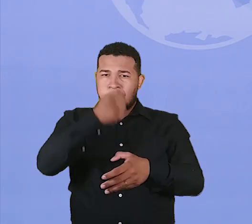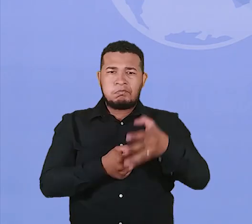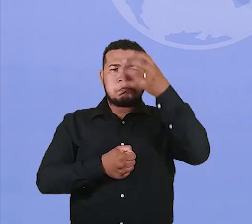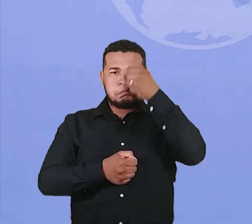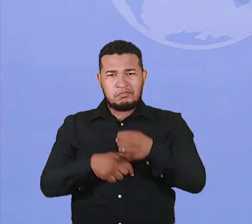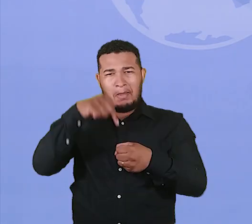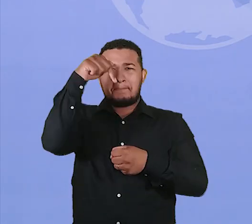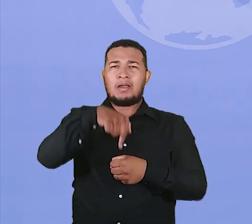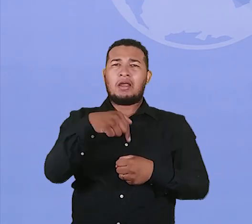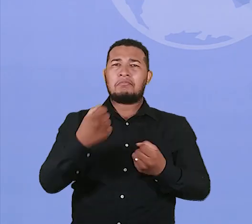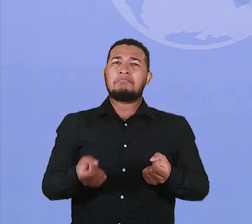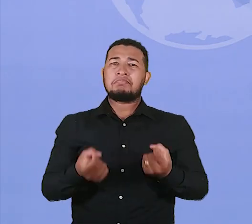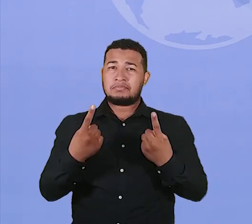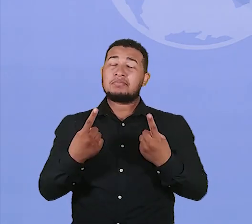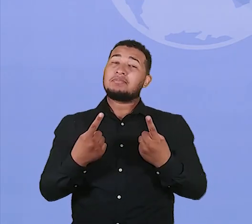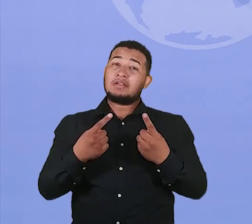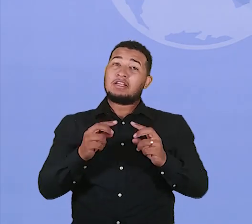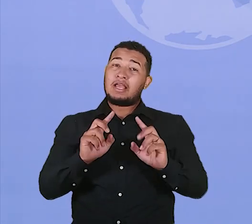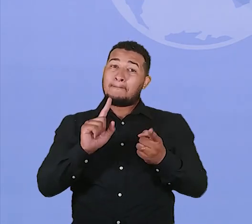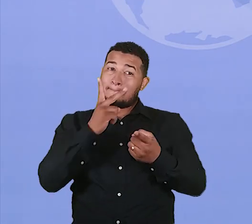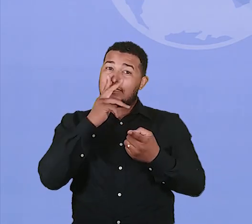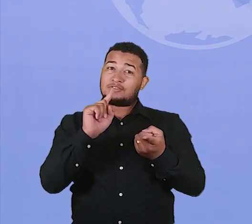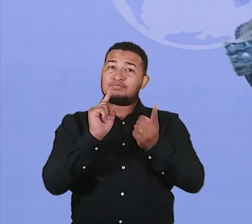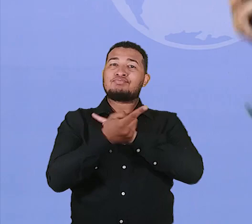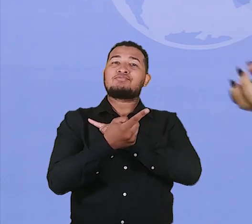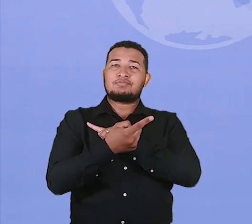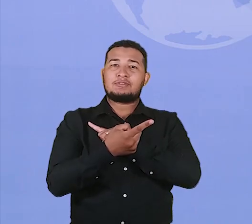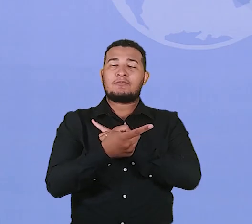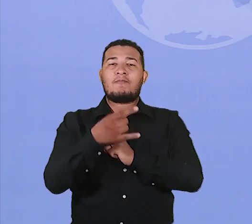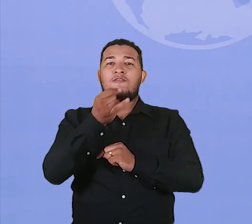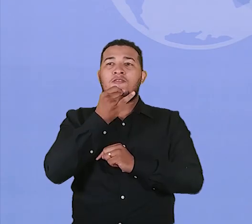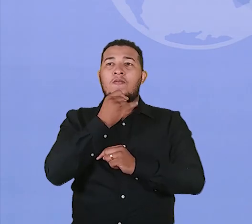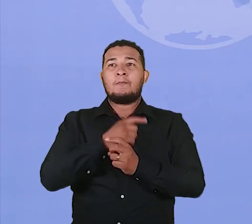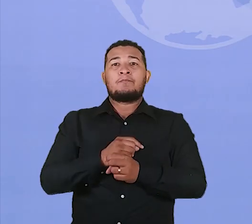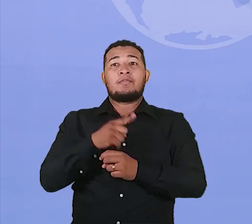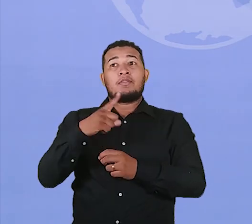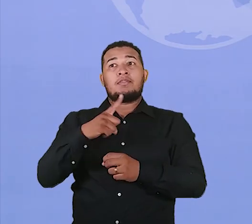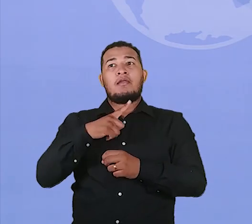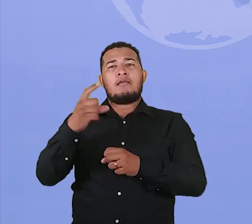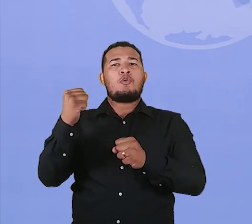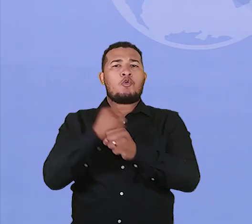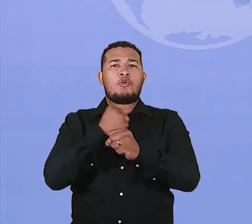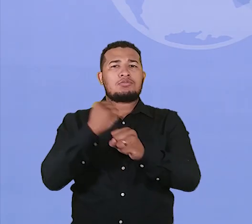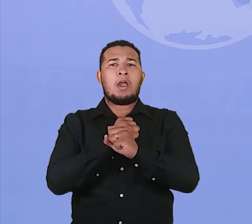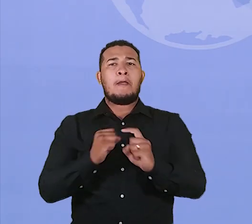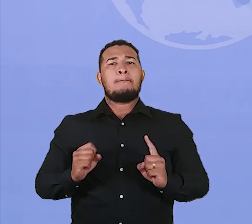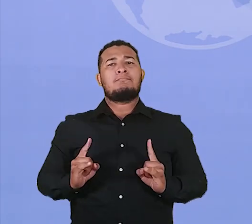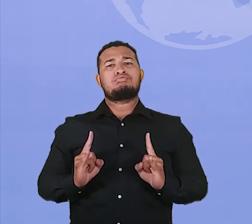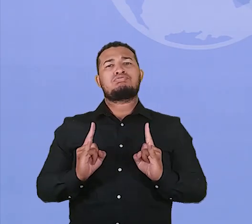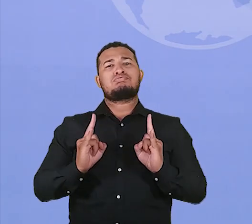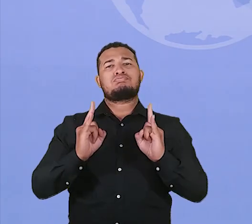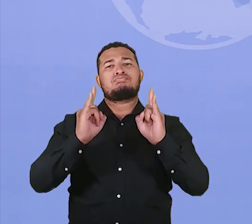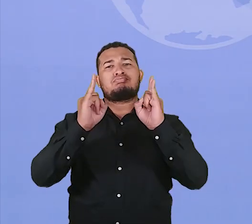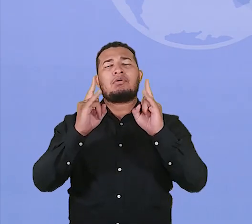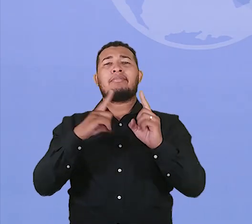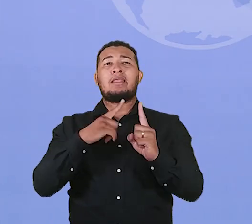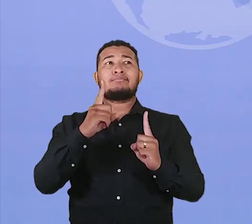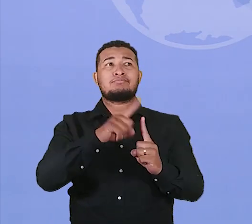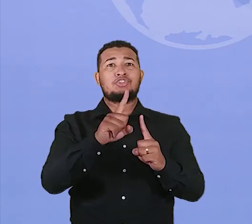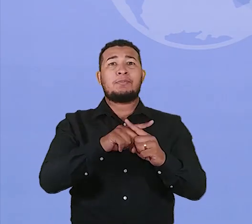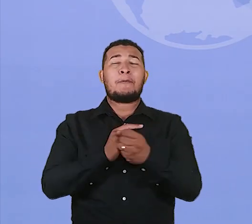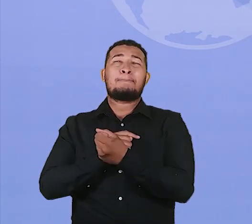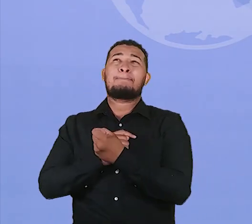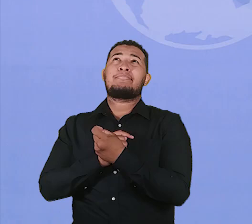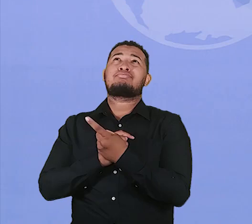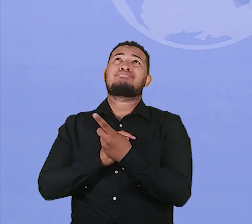tá é um exemplo sei lá você tá passando uma construção é tem vários tipos de